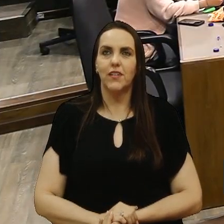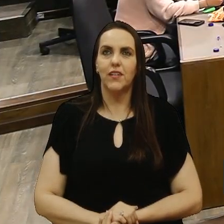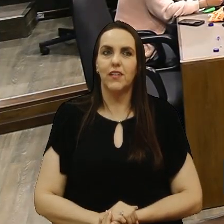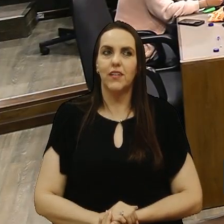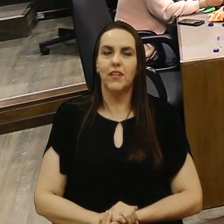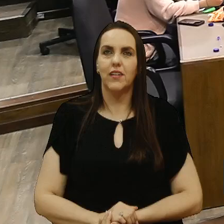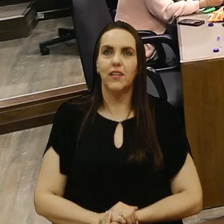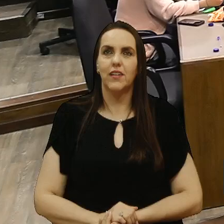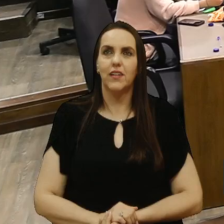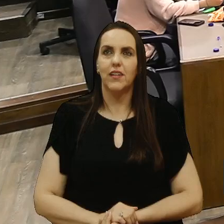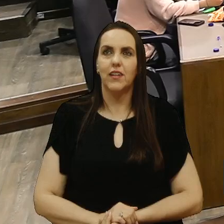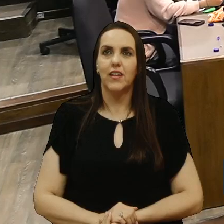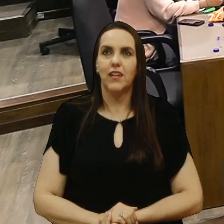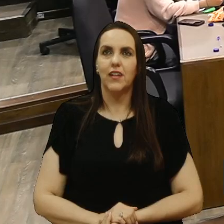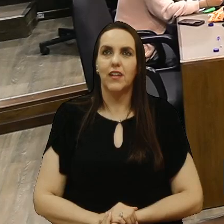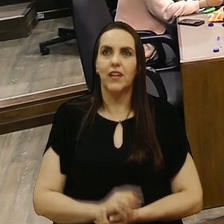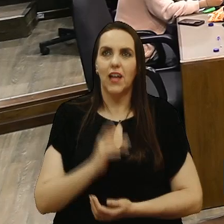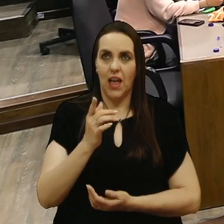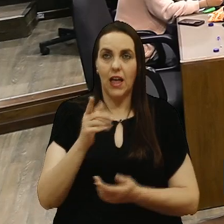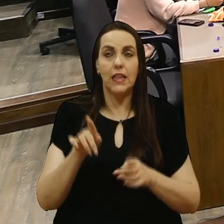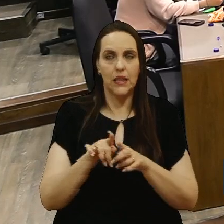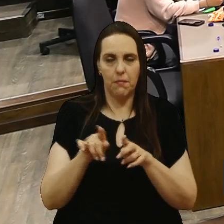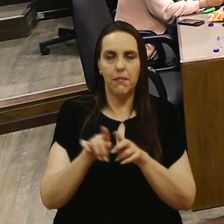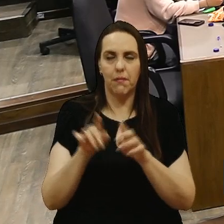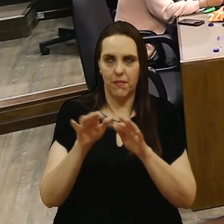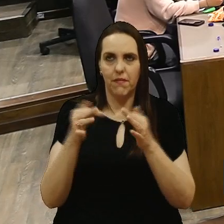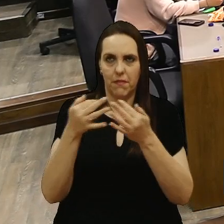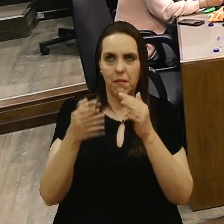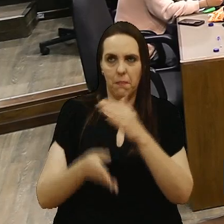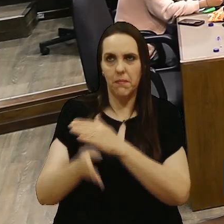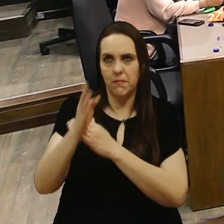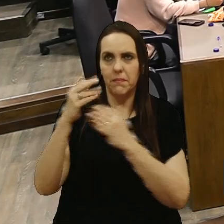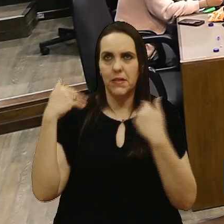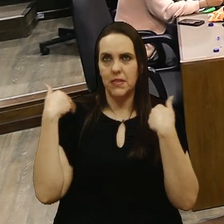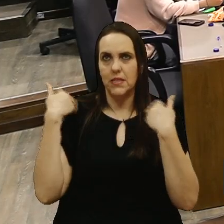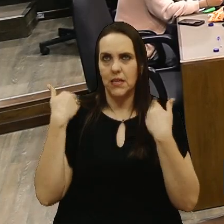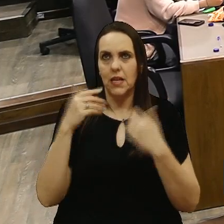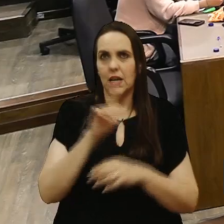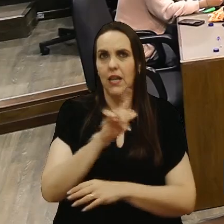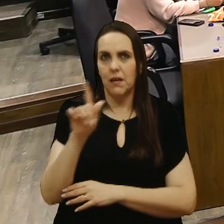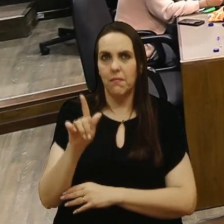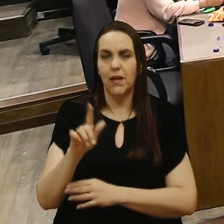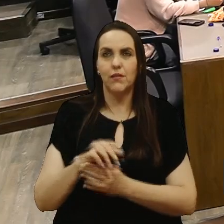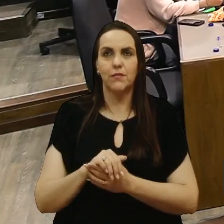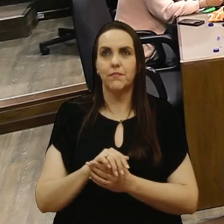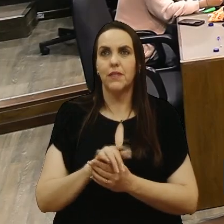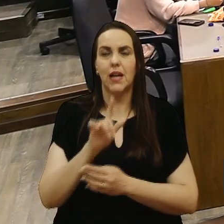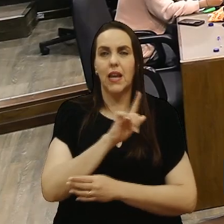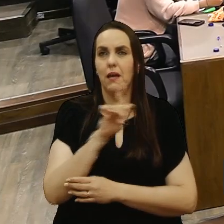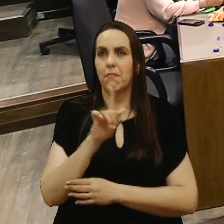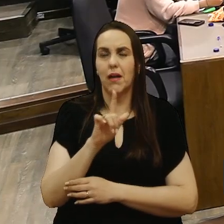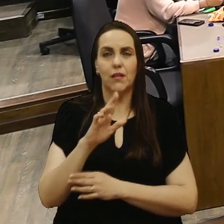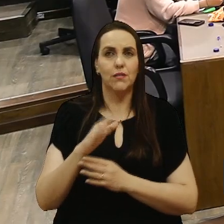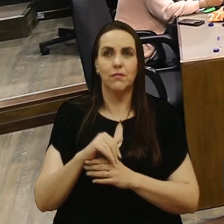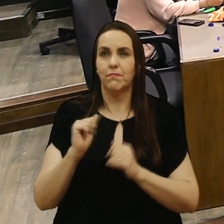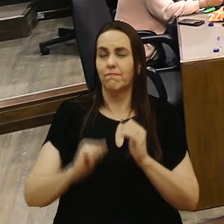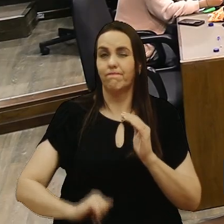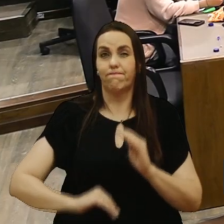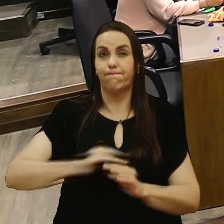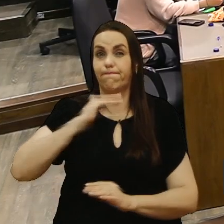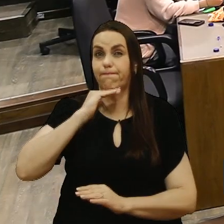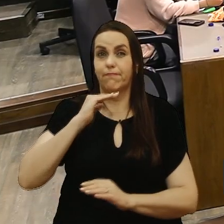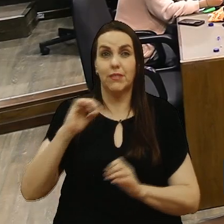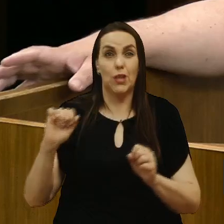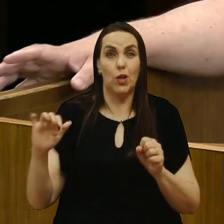Gramado, passar de sábado para domingo lá, e eu digo para vocês assim, Gramado está saturado. Você não enxerga a